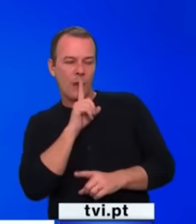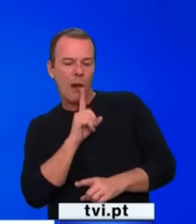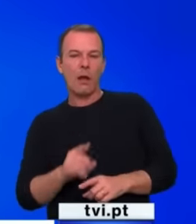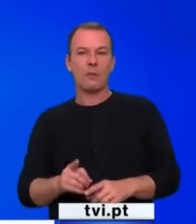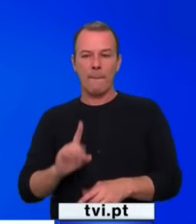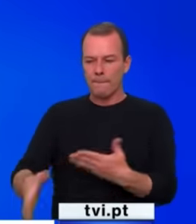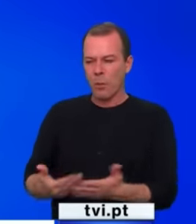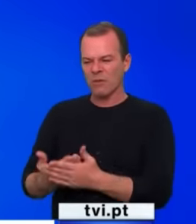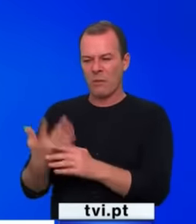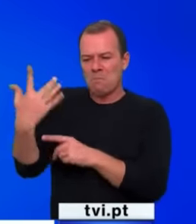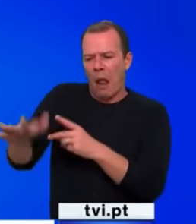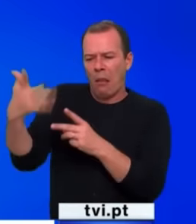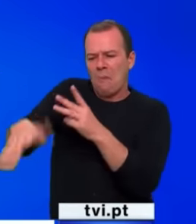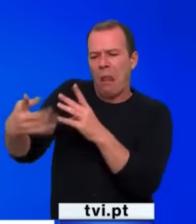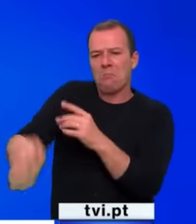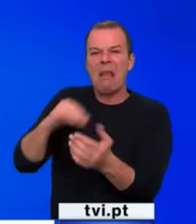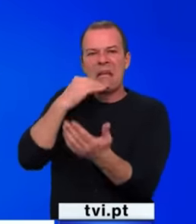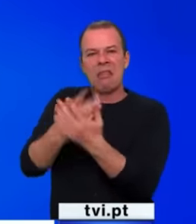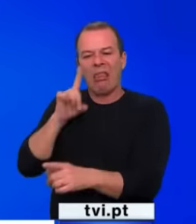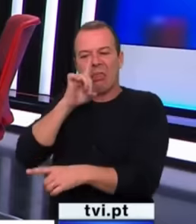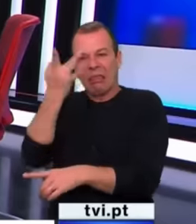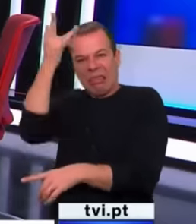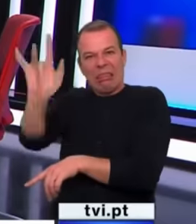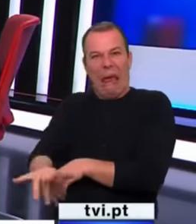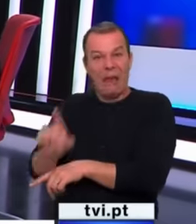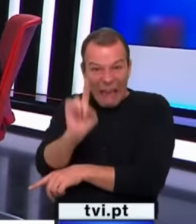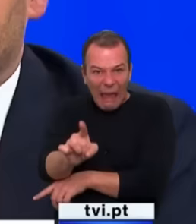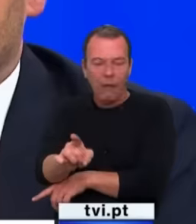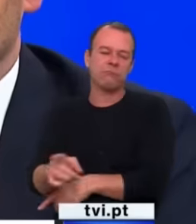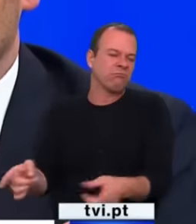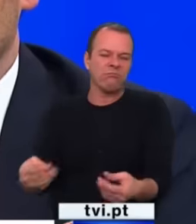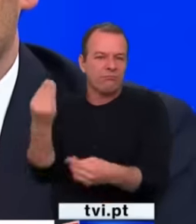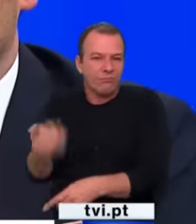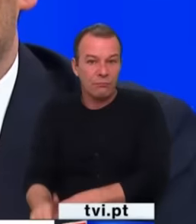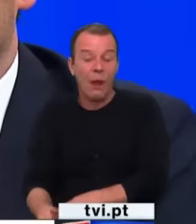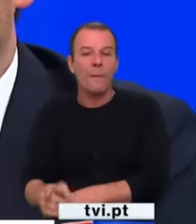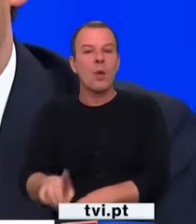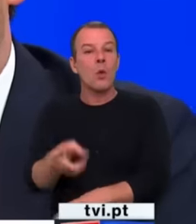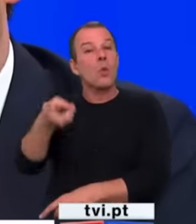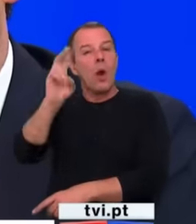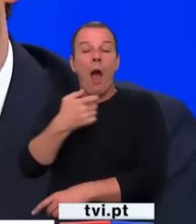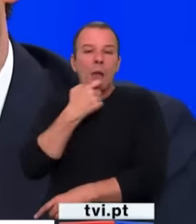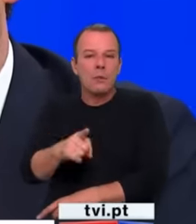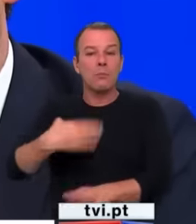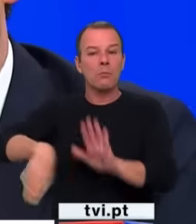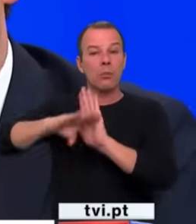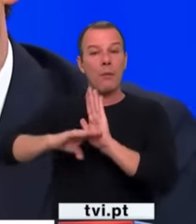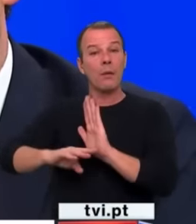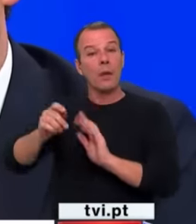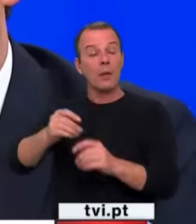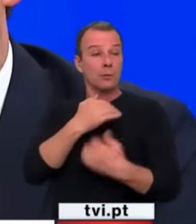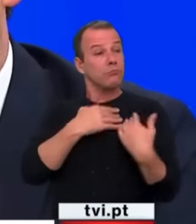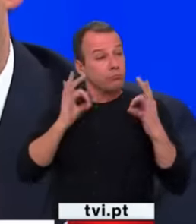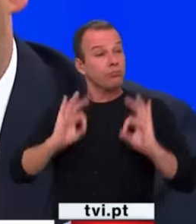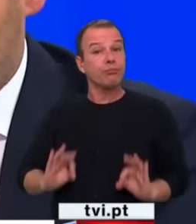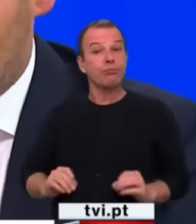são realizáveis, que mentem, que enganam as pessoas. Isso é cobardia. A coragem é apresentar um programa responsável que é possível de